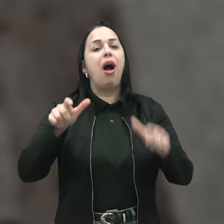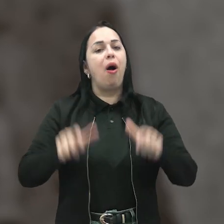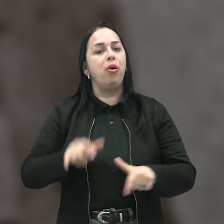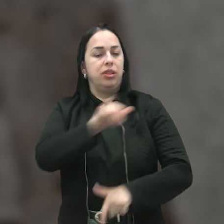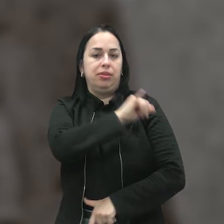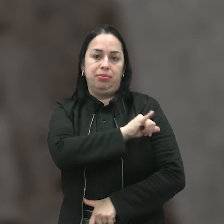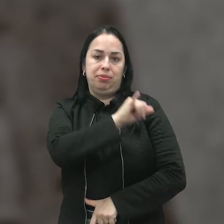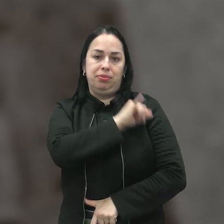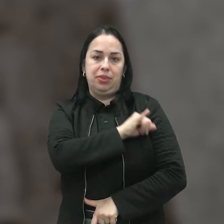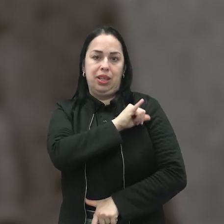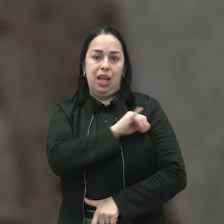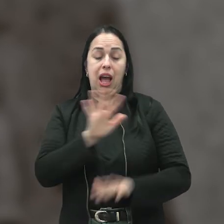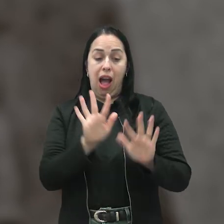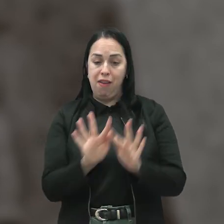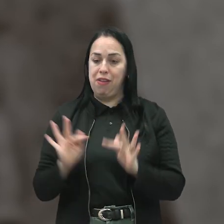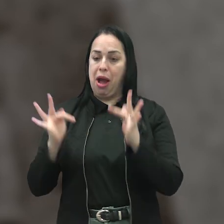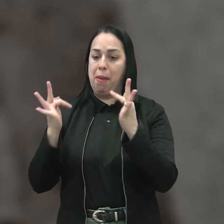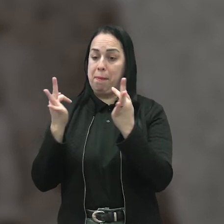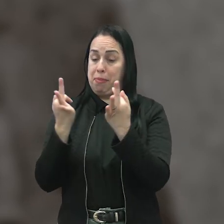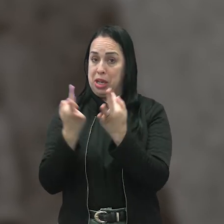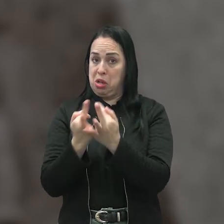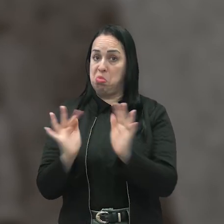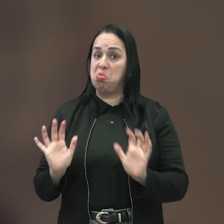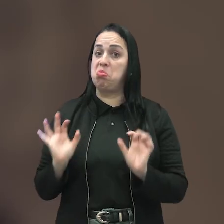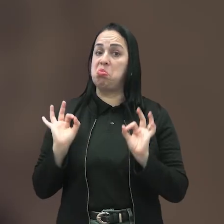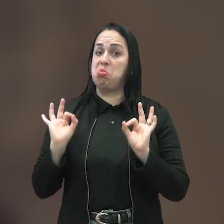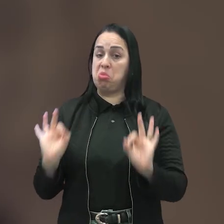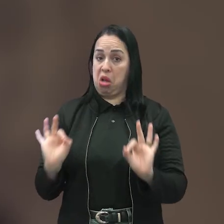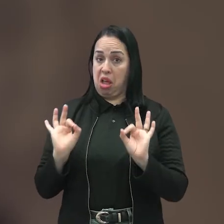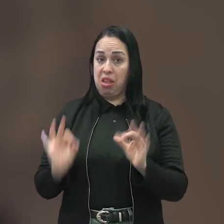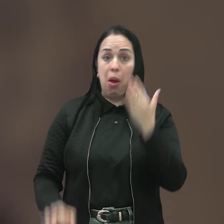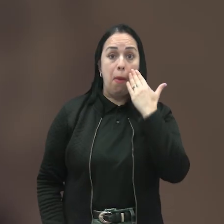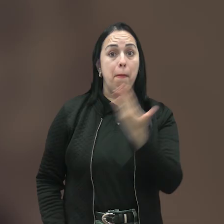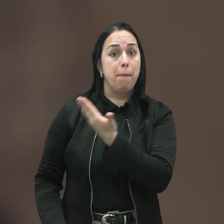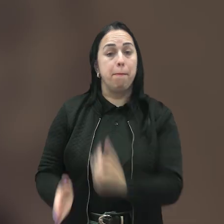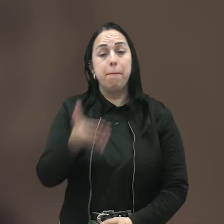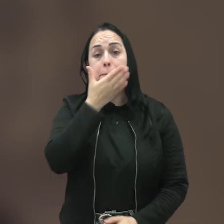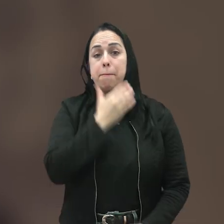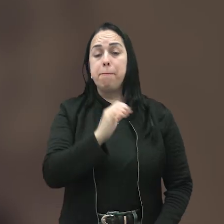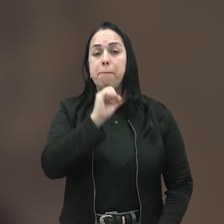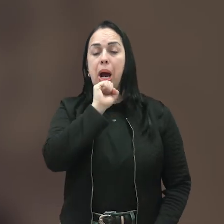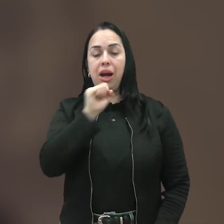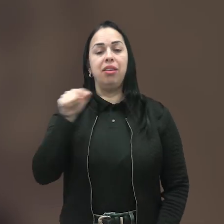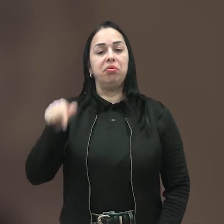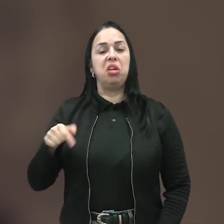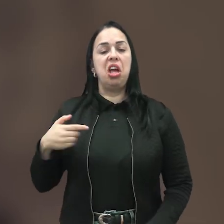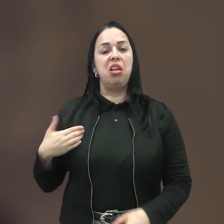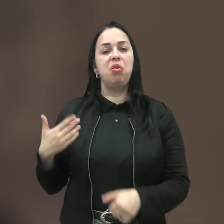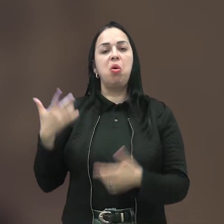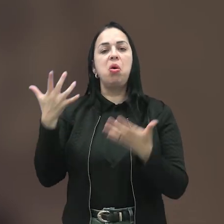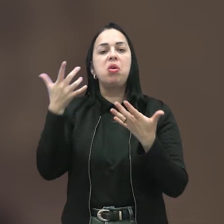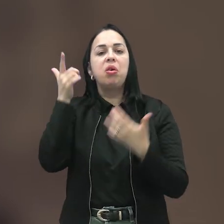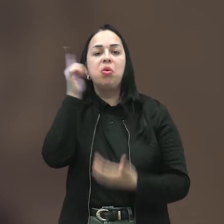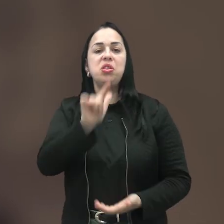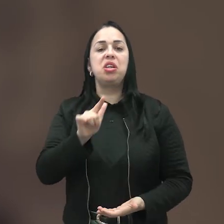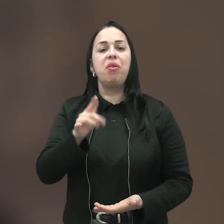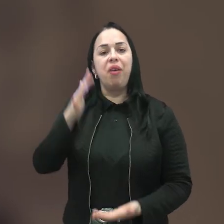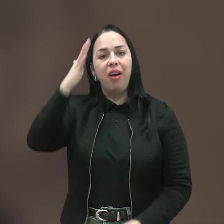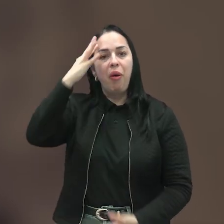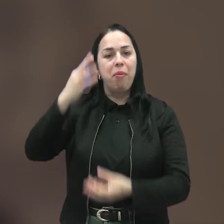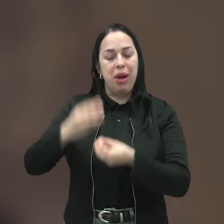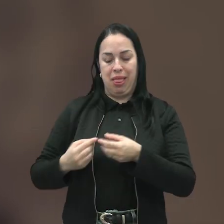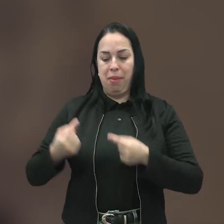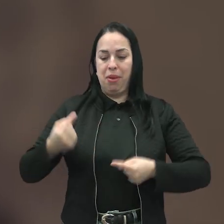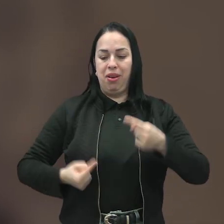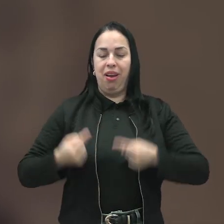1845, no Rio de Janeiro. De família nobre, herdou do pai, o Visconde de Rio Branco, a vocação para a